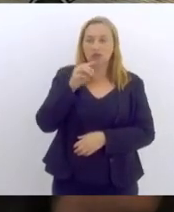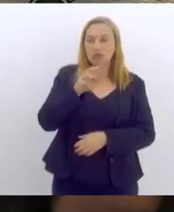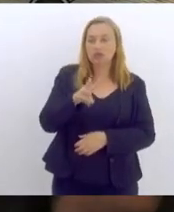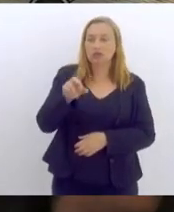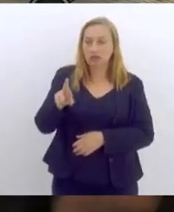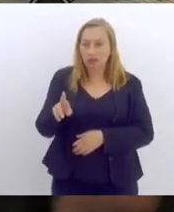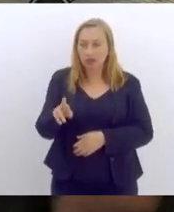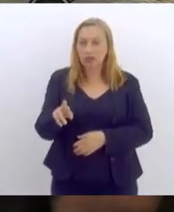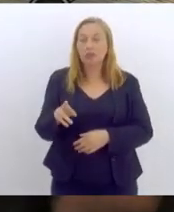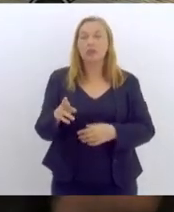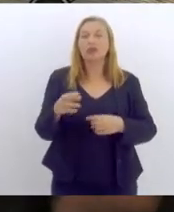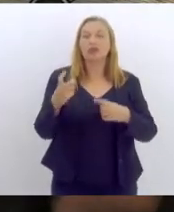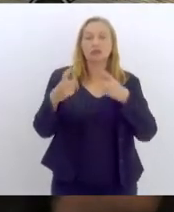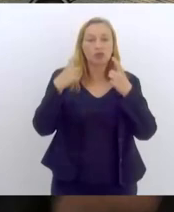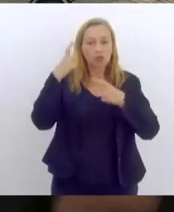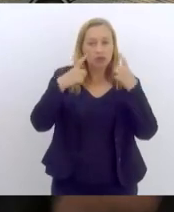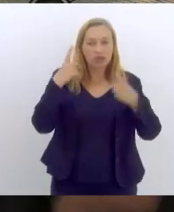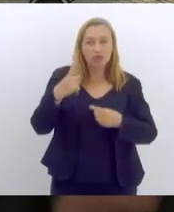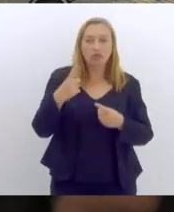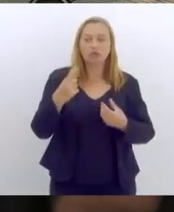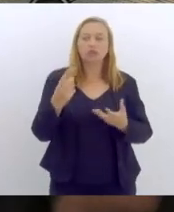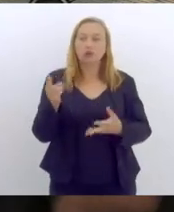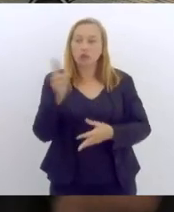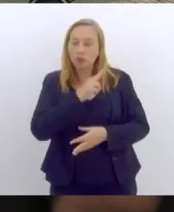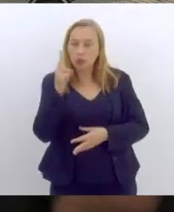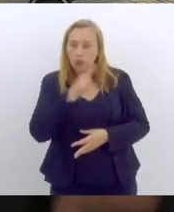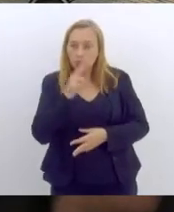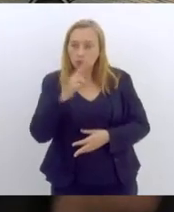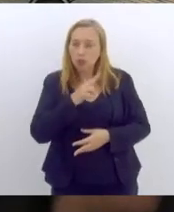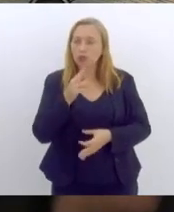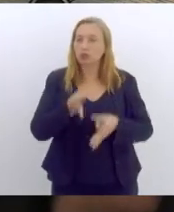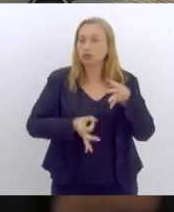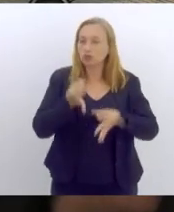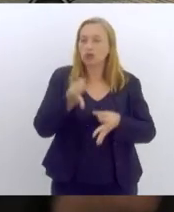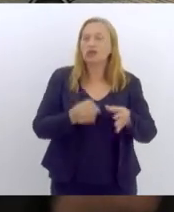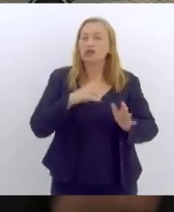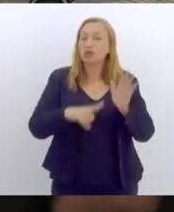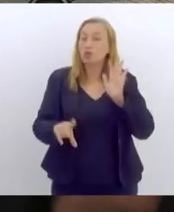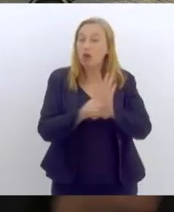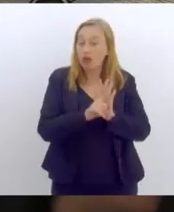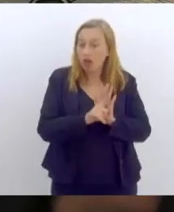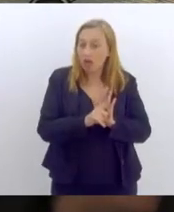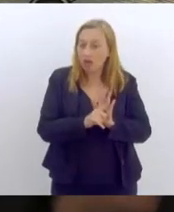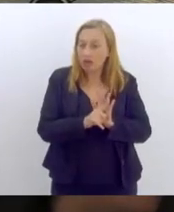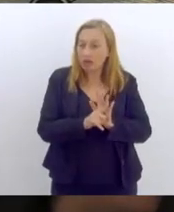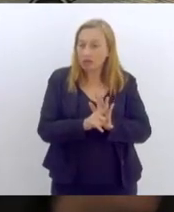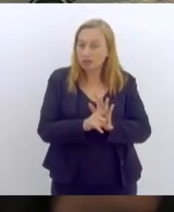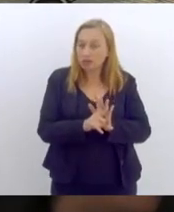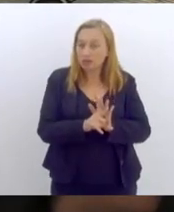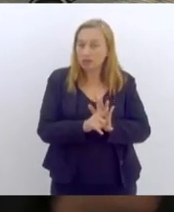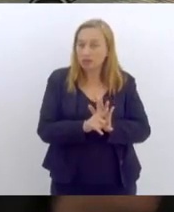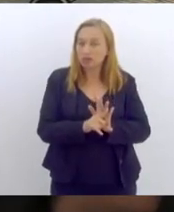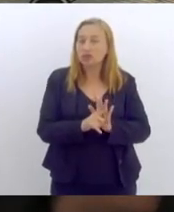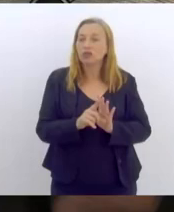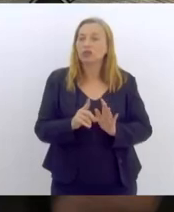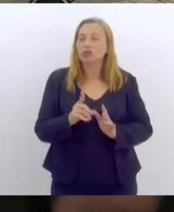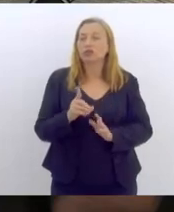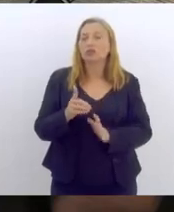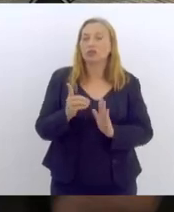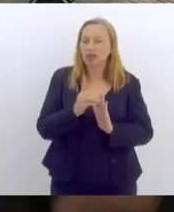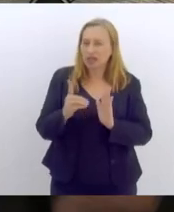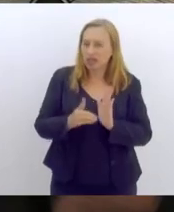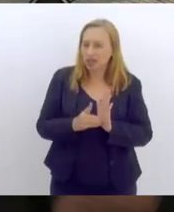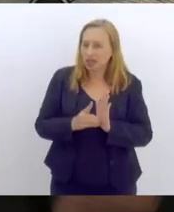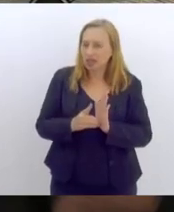vossa preocupação, ela é justa e urgente. Nós temos uma lei sobre isso. Havia um decreto que regulamentava. Vossa Excelência tem